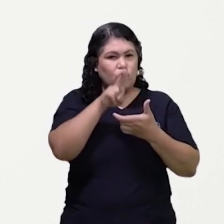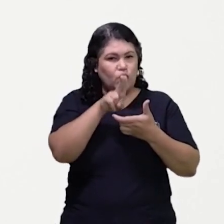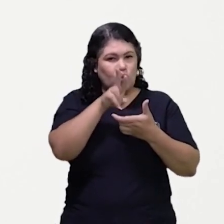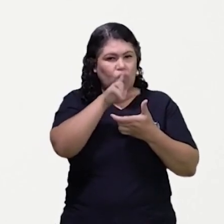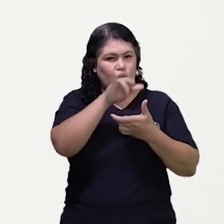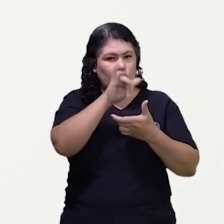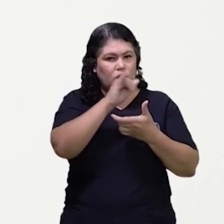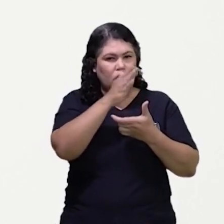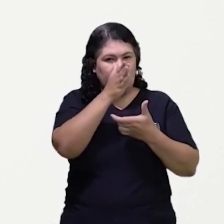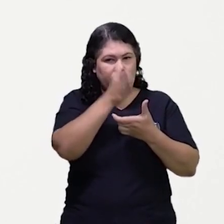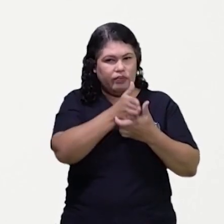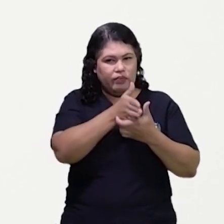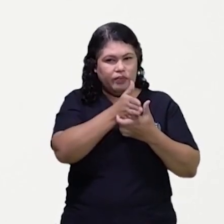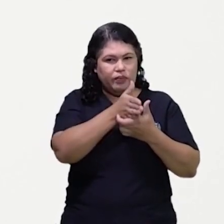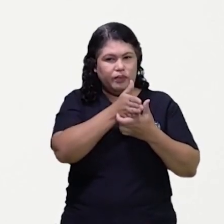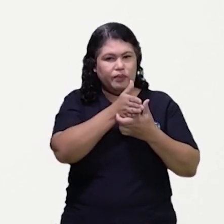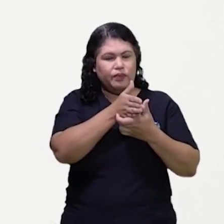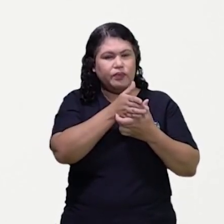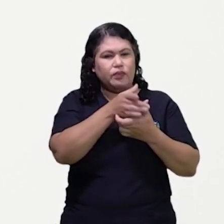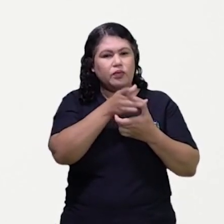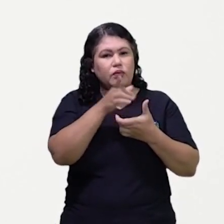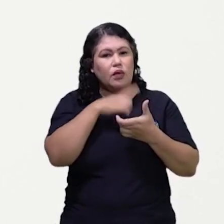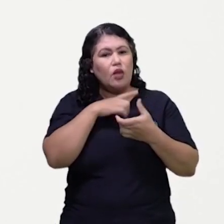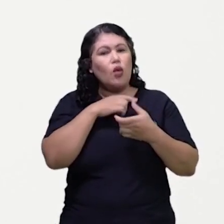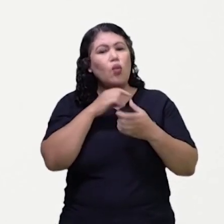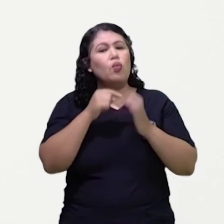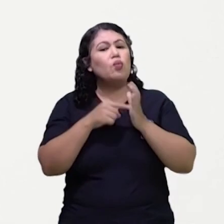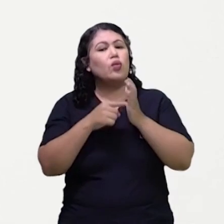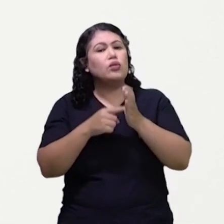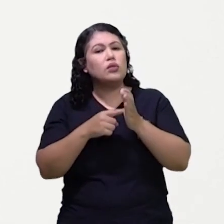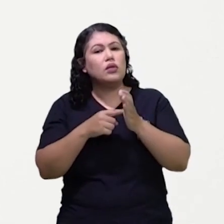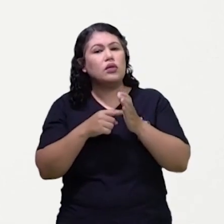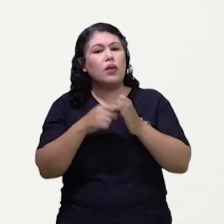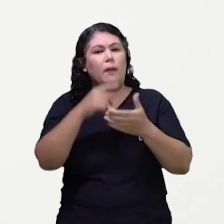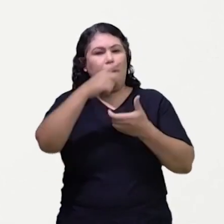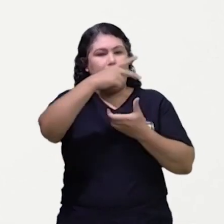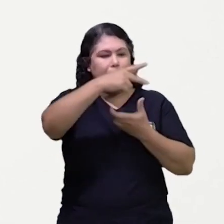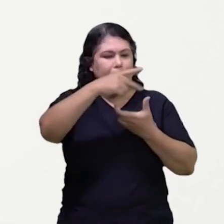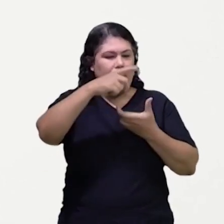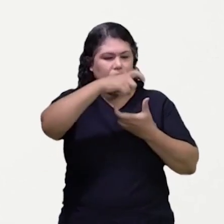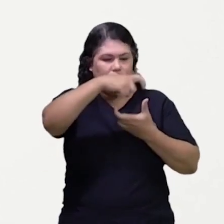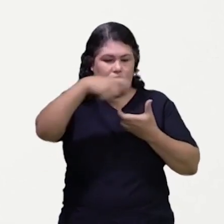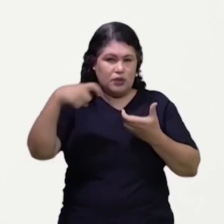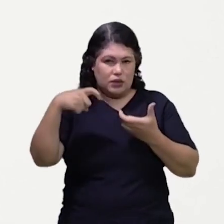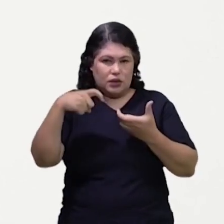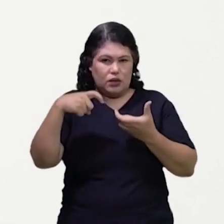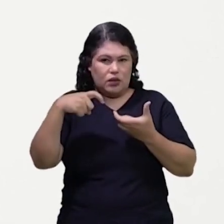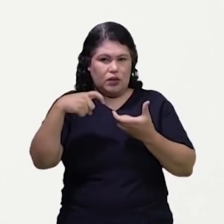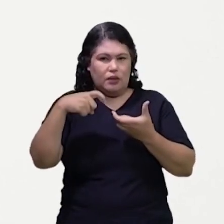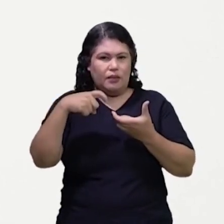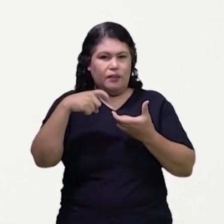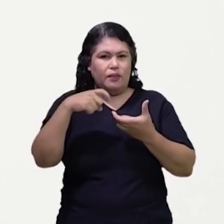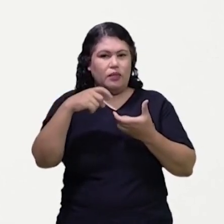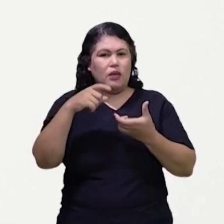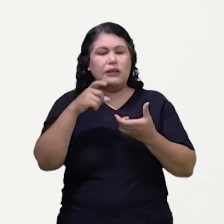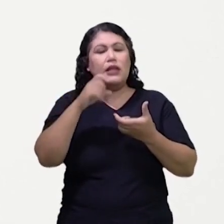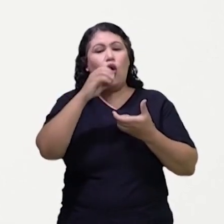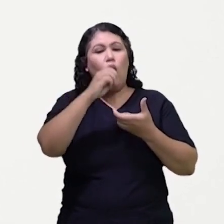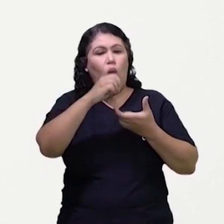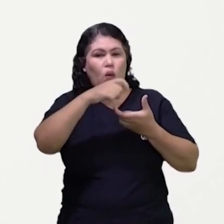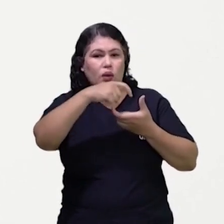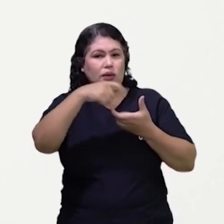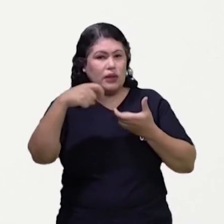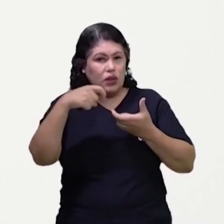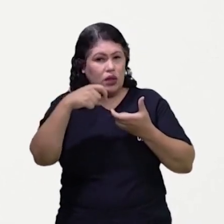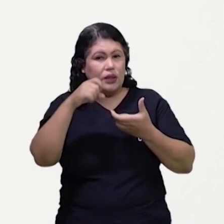oxítonas, ok? Ó, a gente não está trabalhando essa aqui, ó. As paroxítonas quer dizer, ó, oxítona se fosse